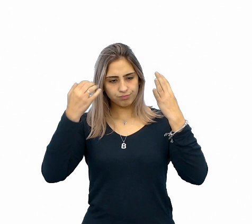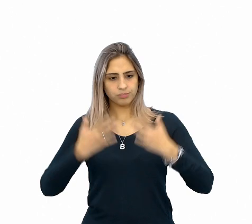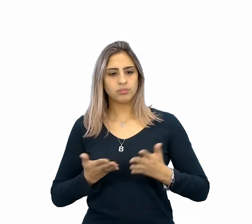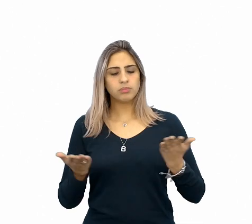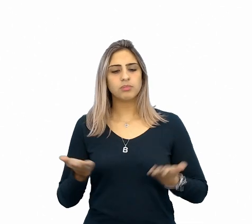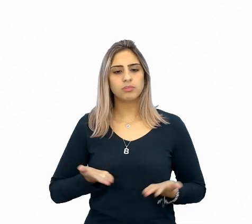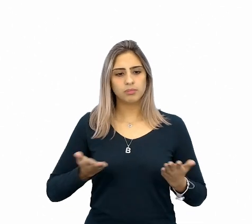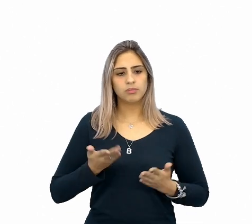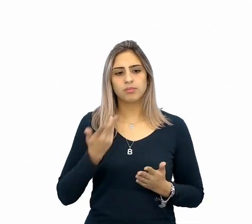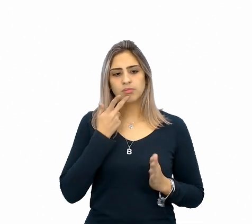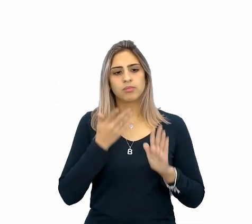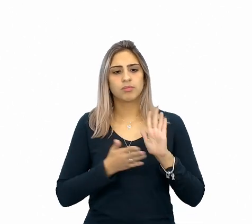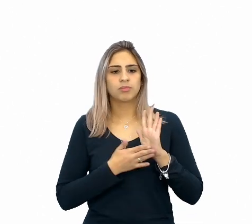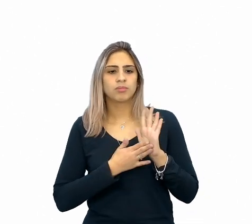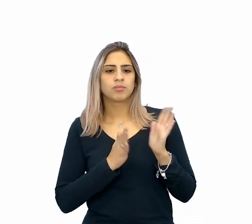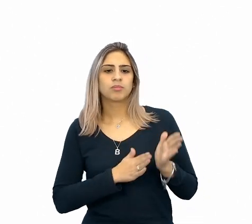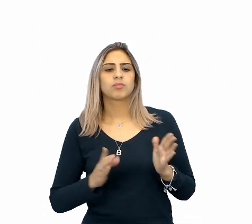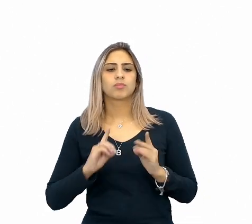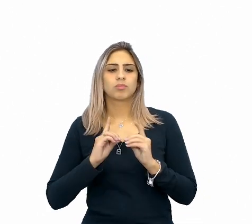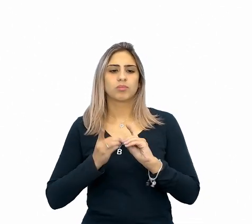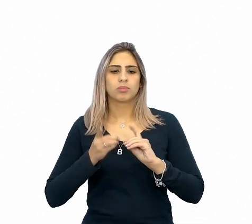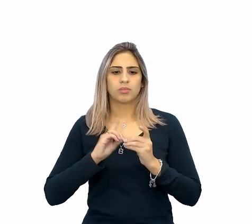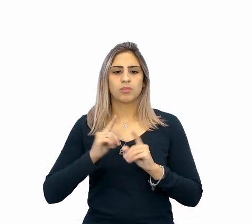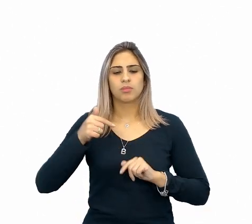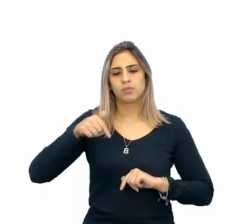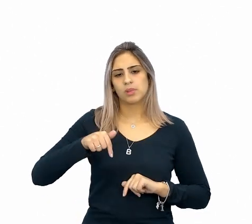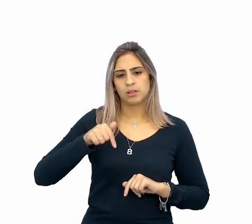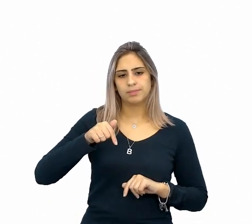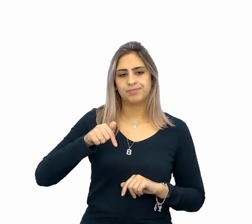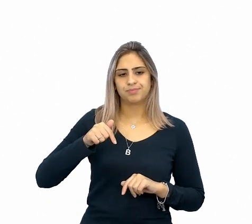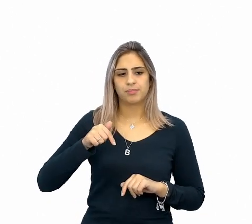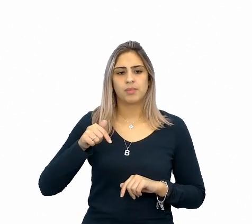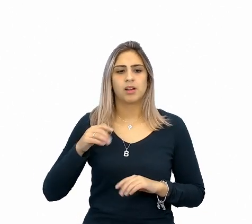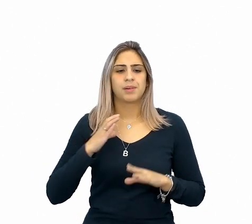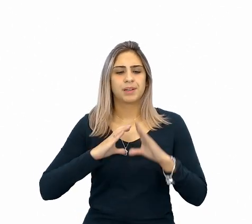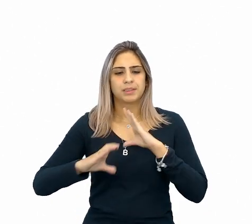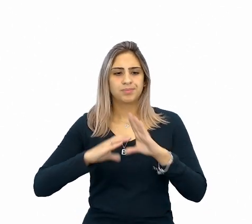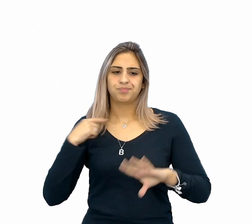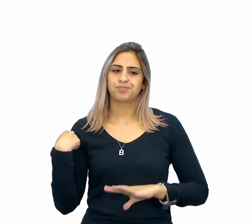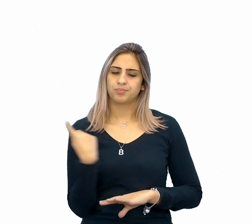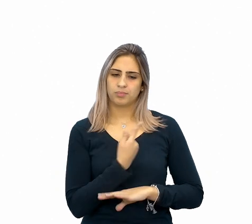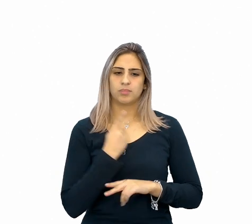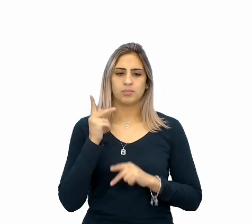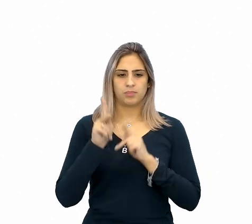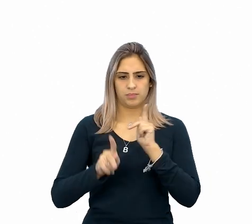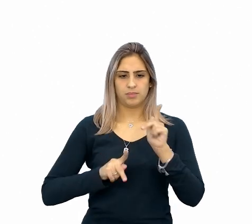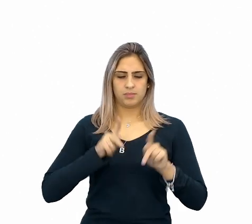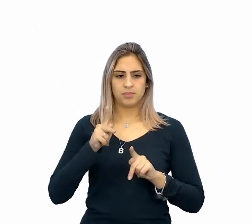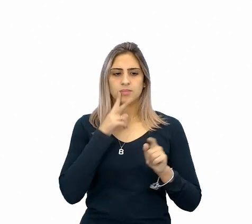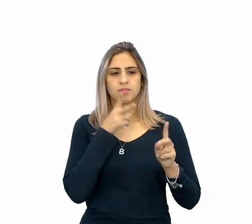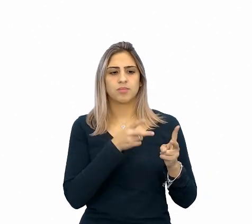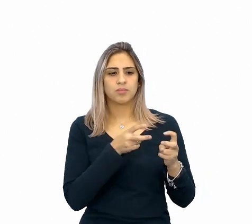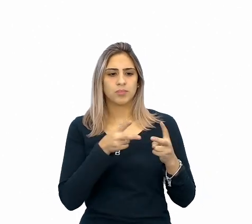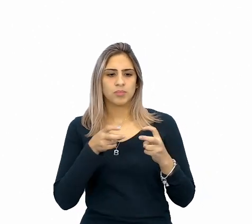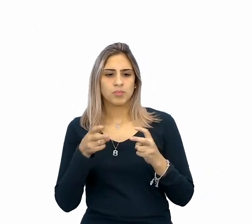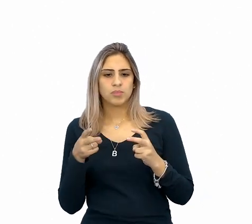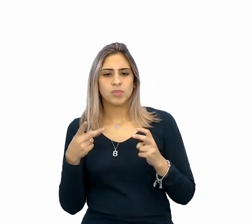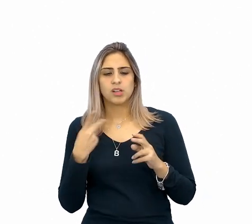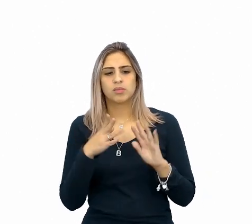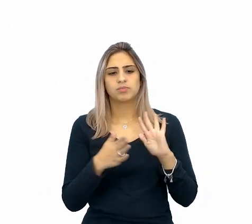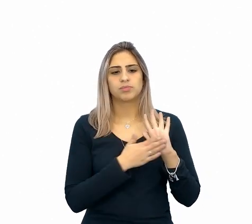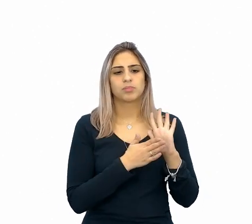nós vamos tratar da sequência didática 7, Quadrinhas e Cantigas do Nosso Povo, considerando os